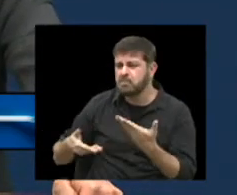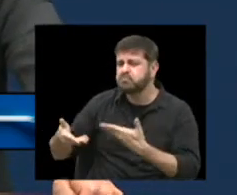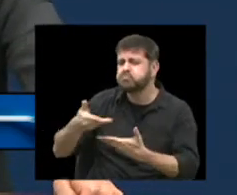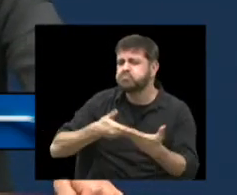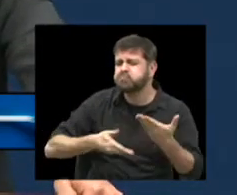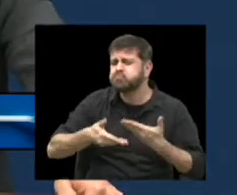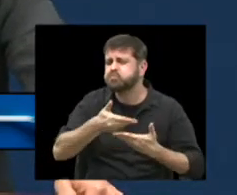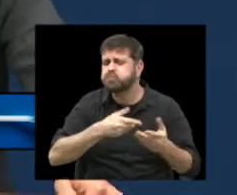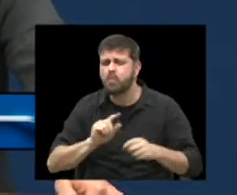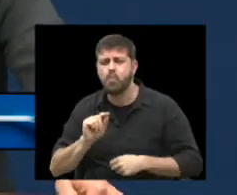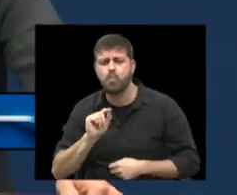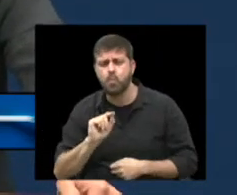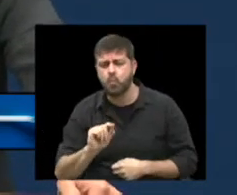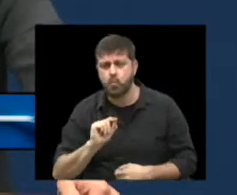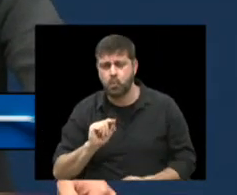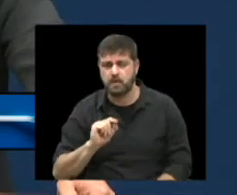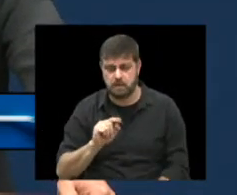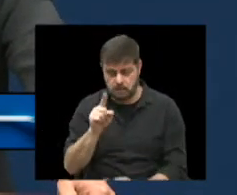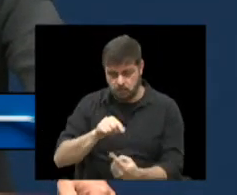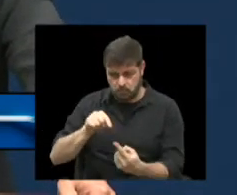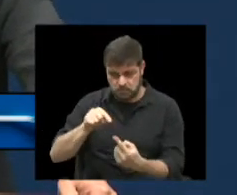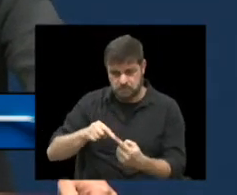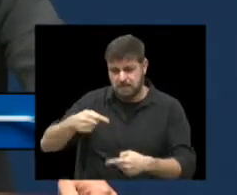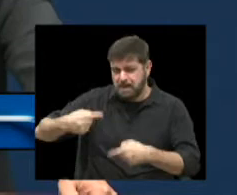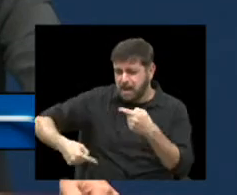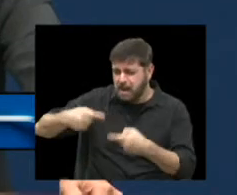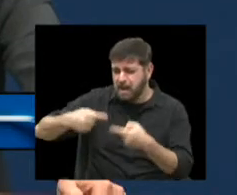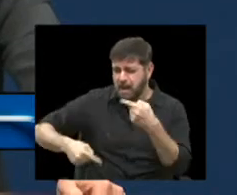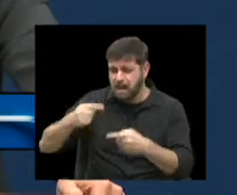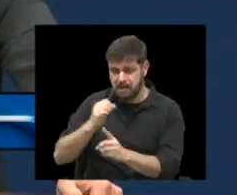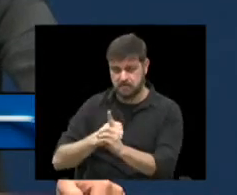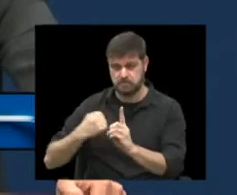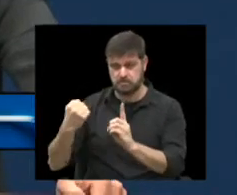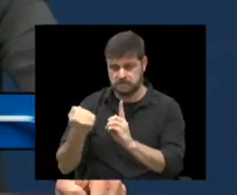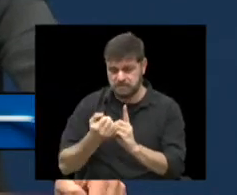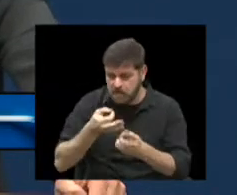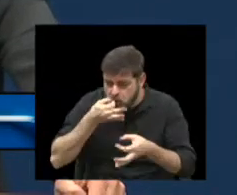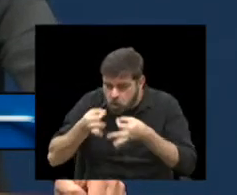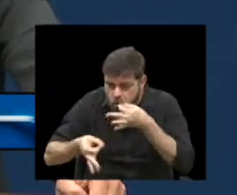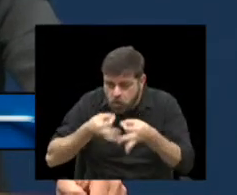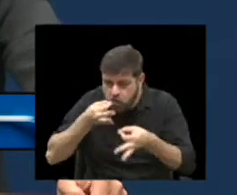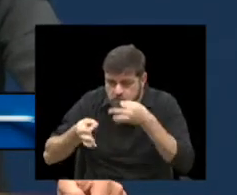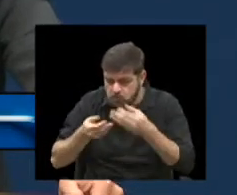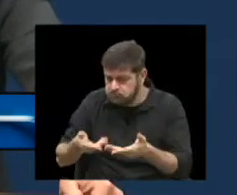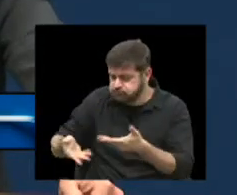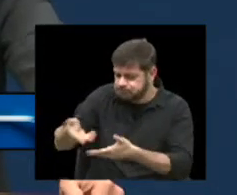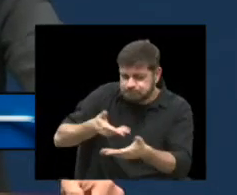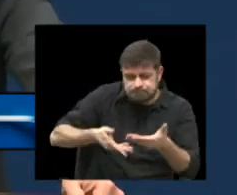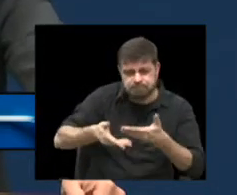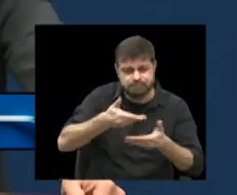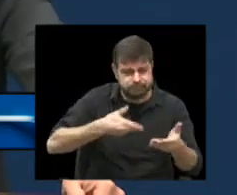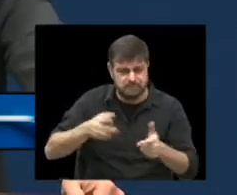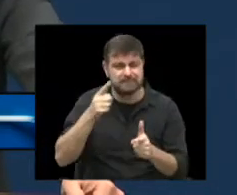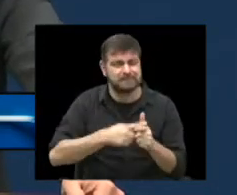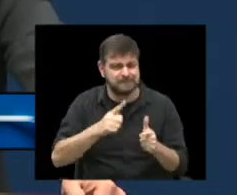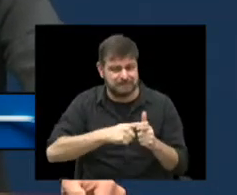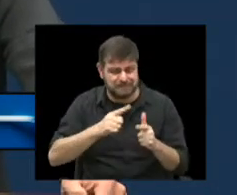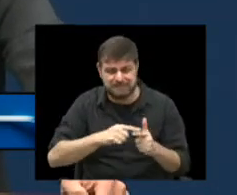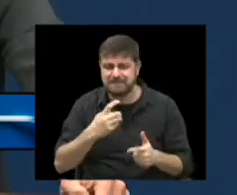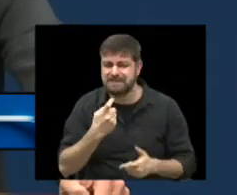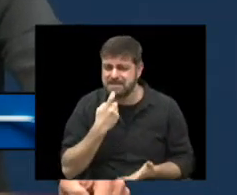escuta social, que é para debater, ouvir a sociedade sobre esse grave problema que a cidade de